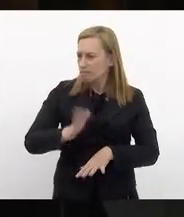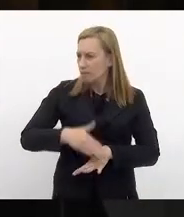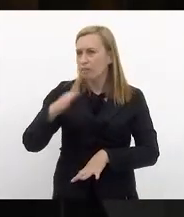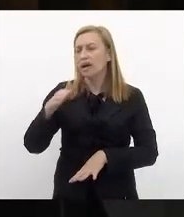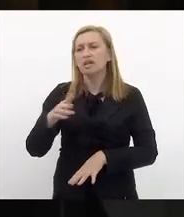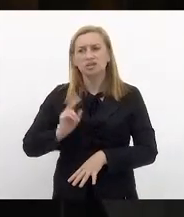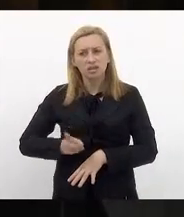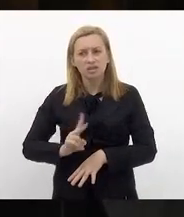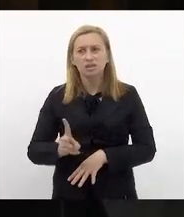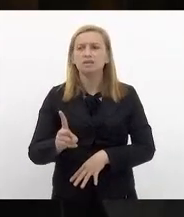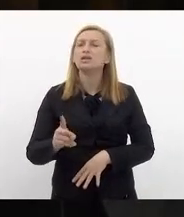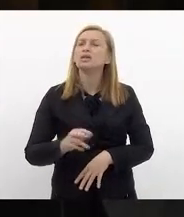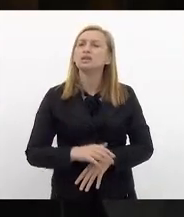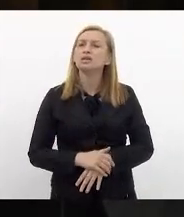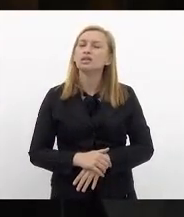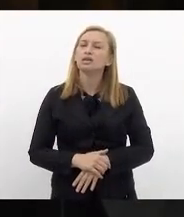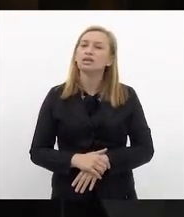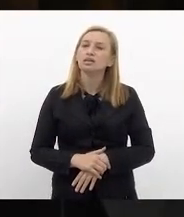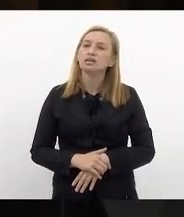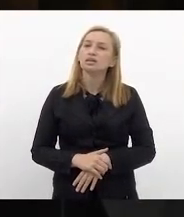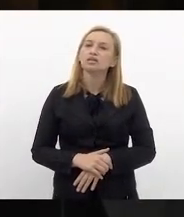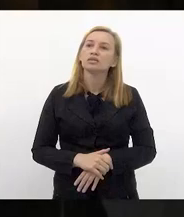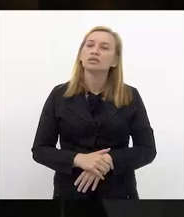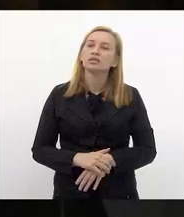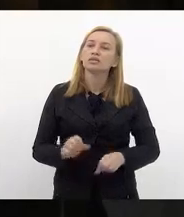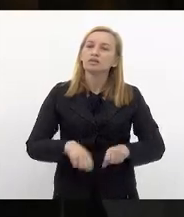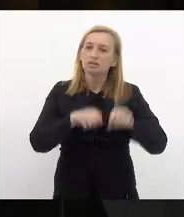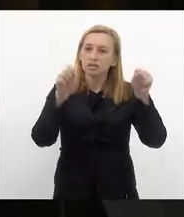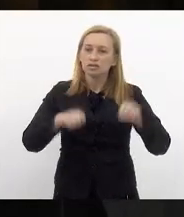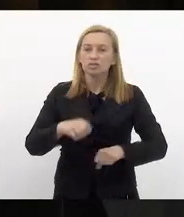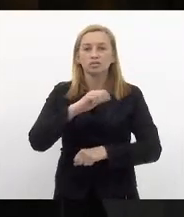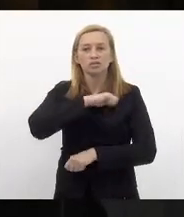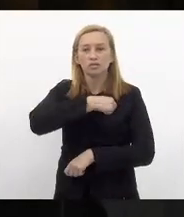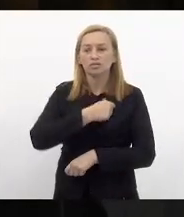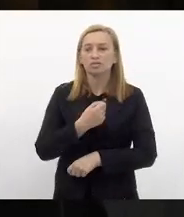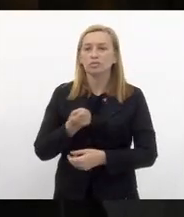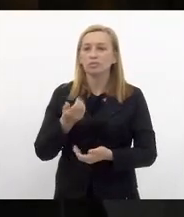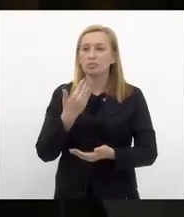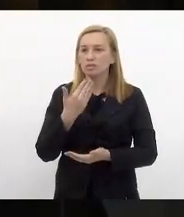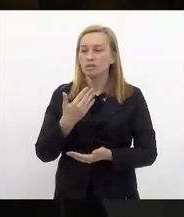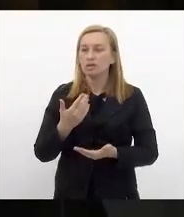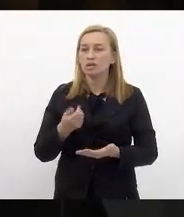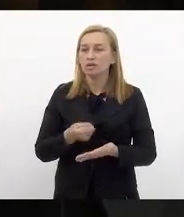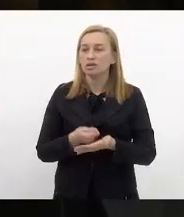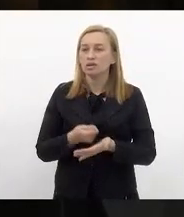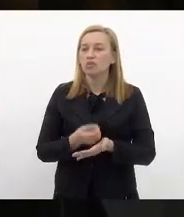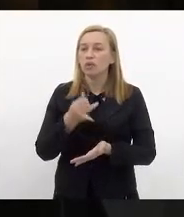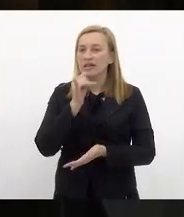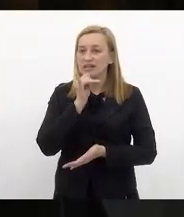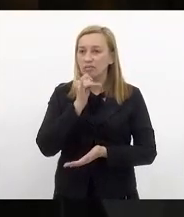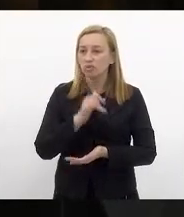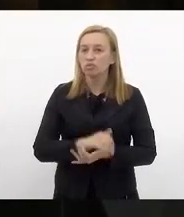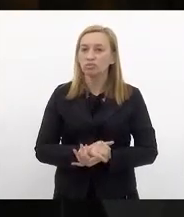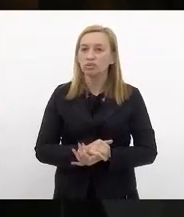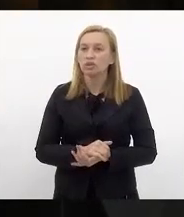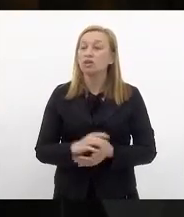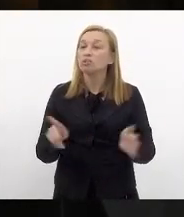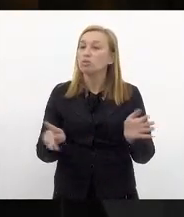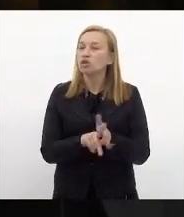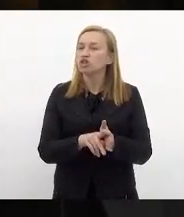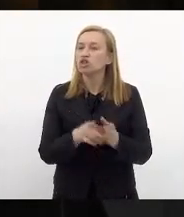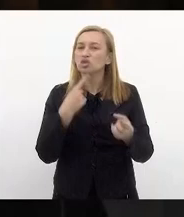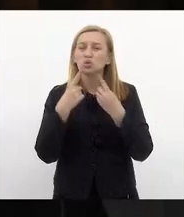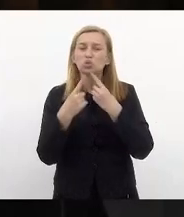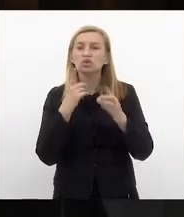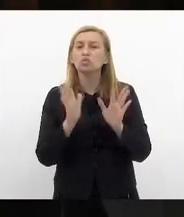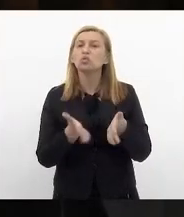Ele vai além do que o regime de recuperação fiscal exige. Vamos dar o exemplo nesse projeto em discussão de